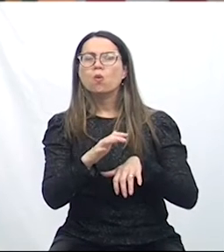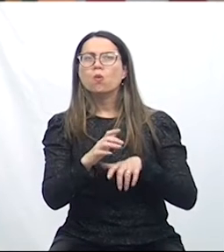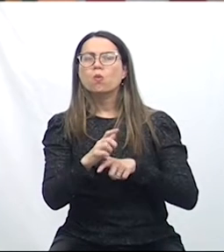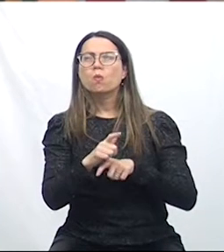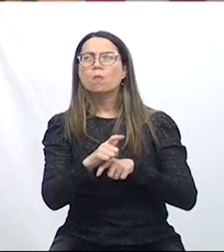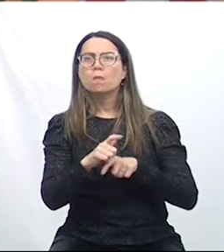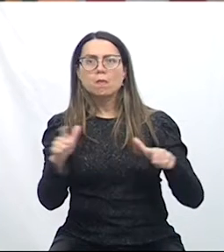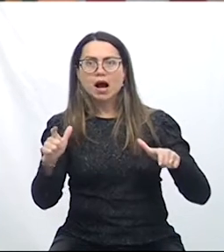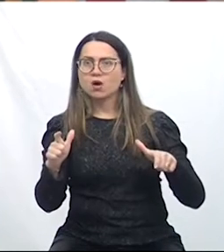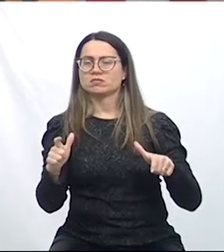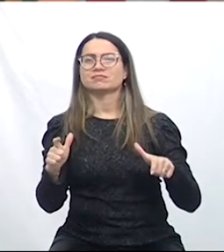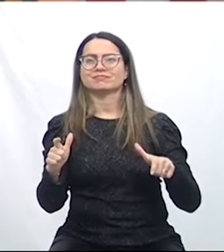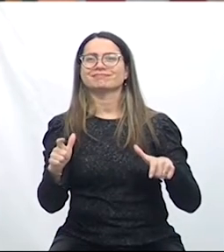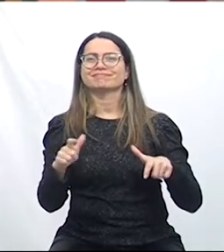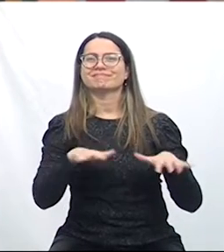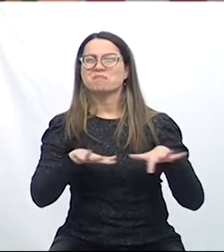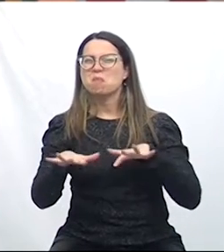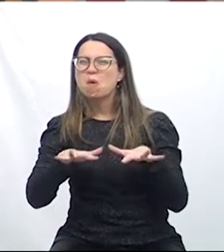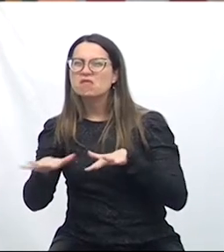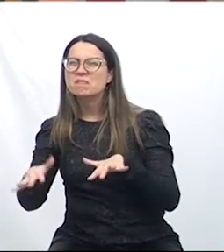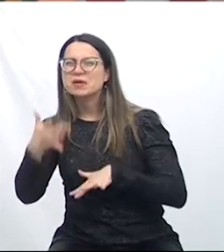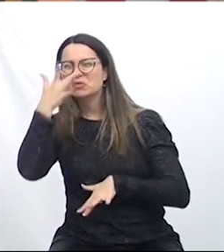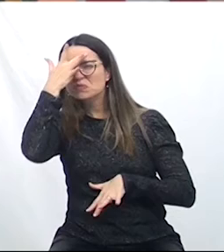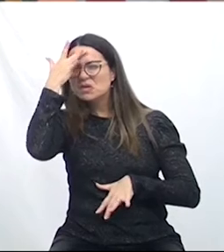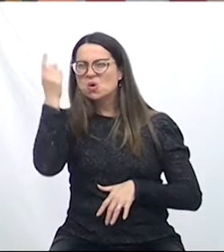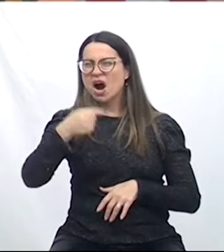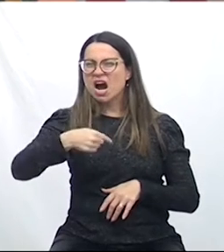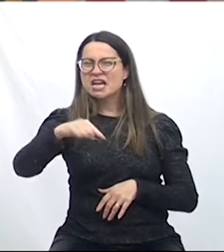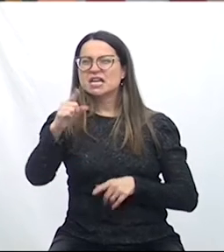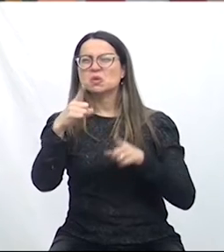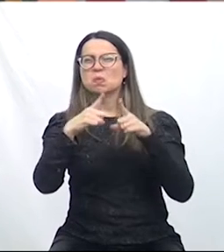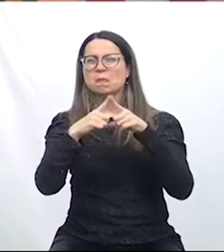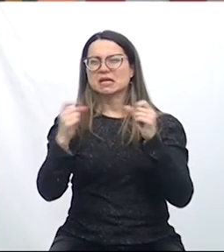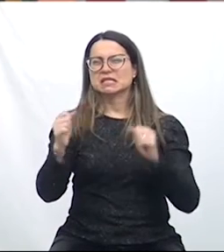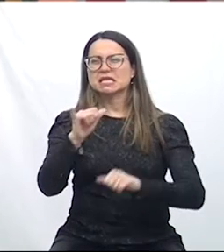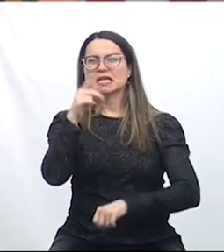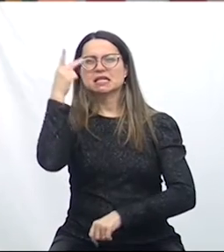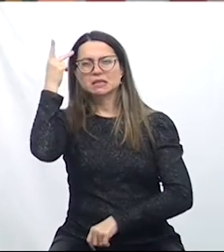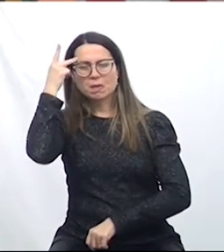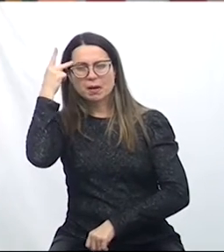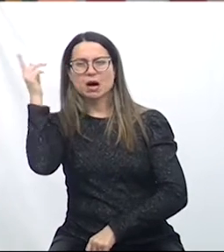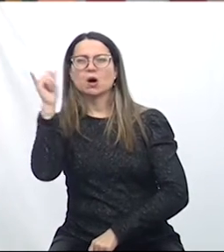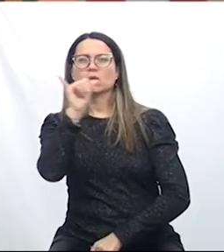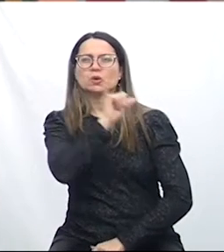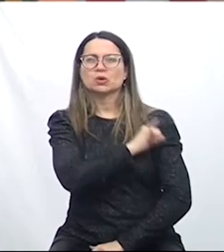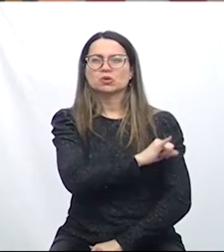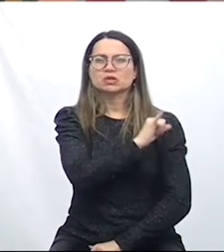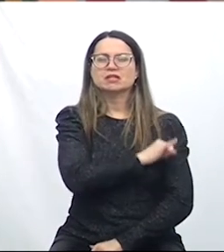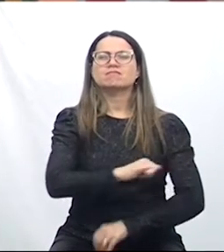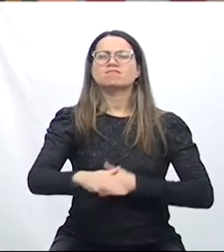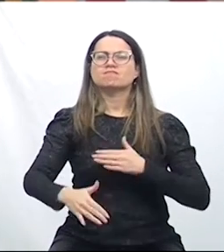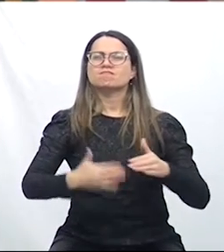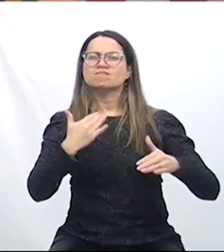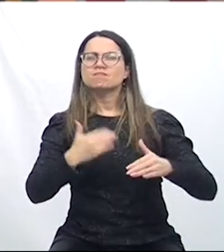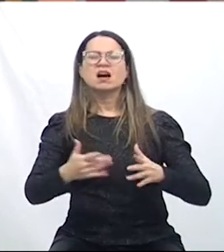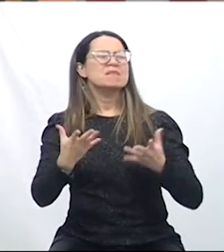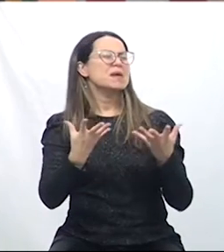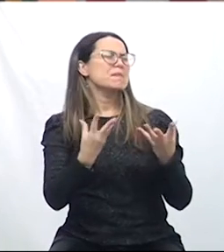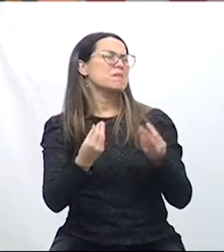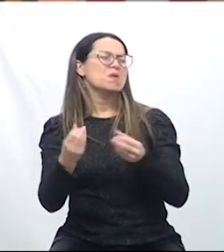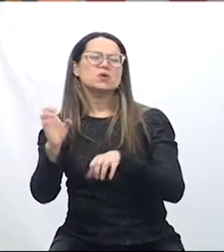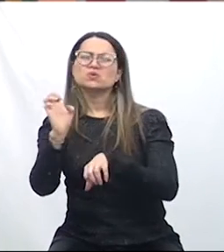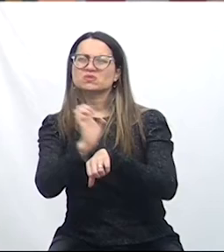de pessoas em Brasília, em São Paulo e Rio de Janeiro, mas tiveram esse movimento por vários estados,